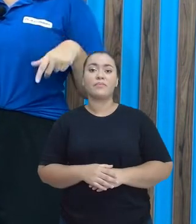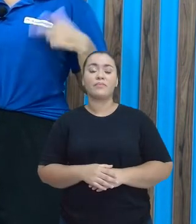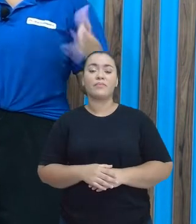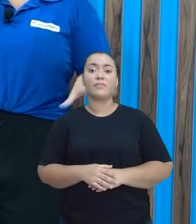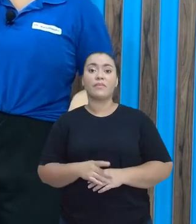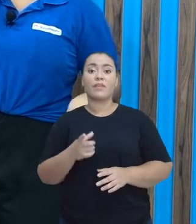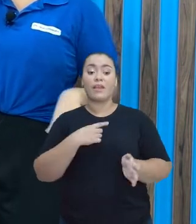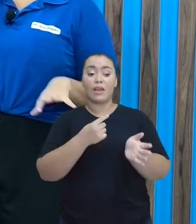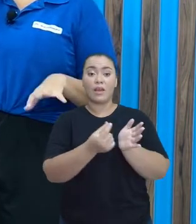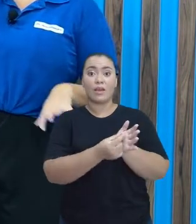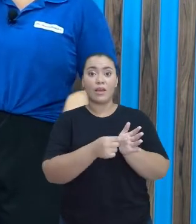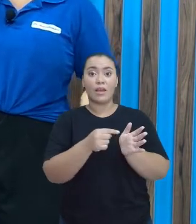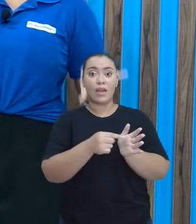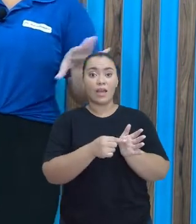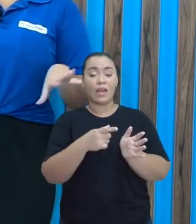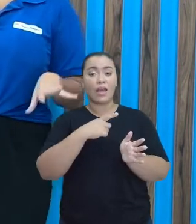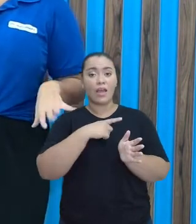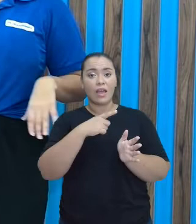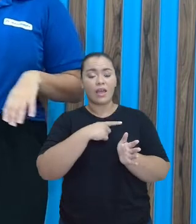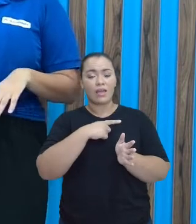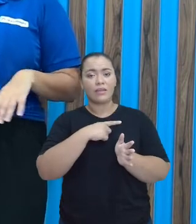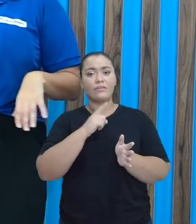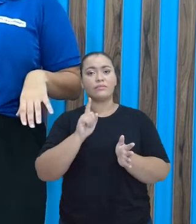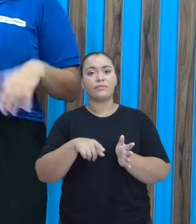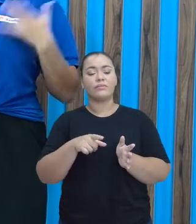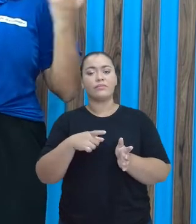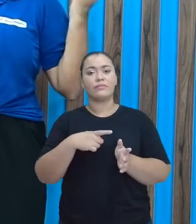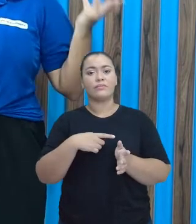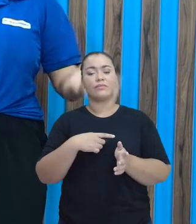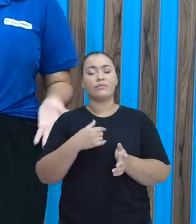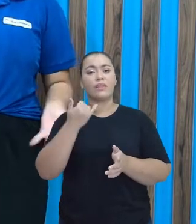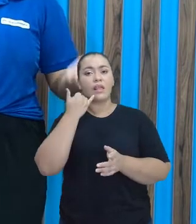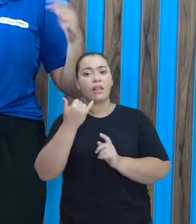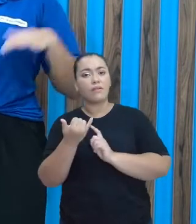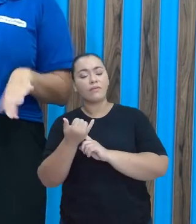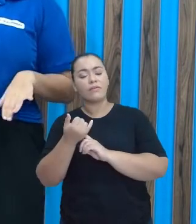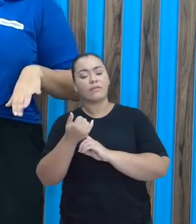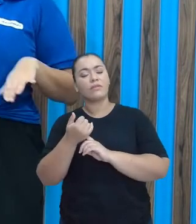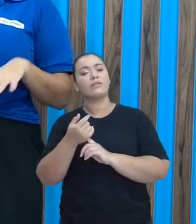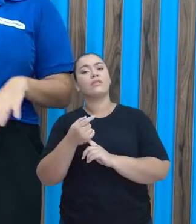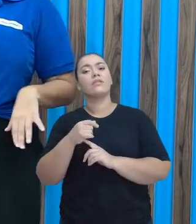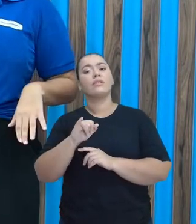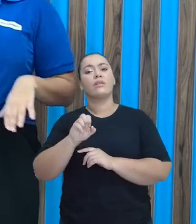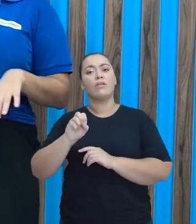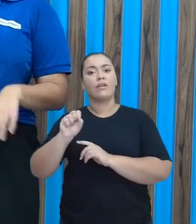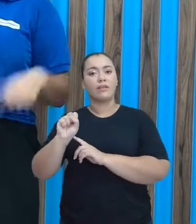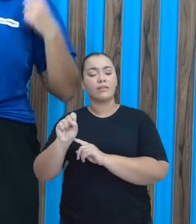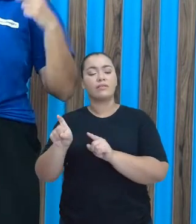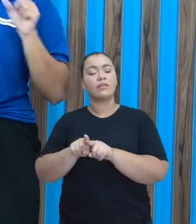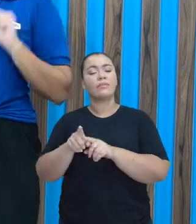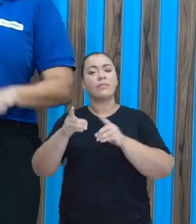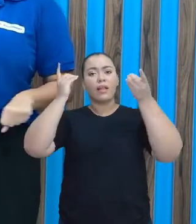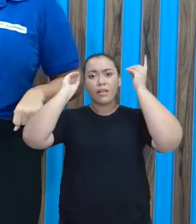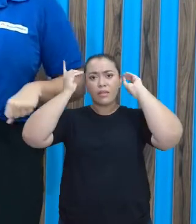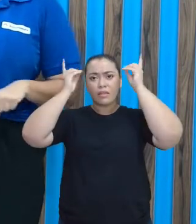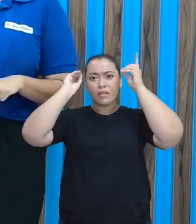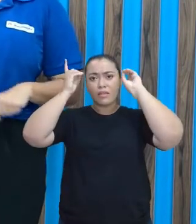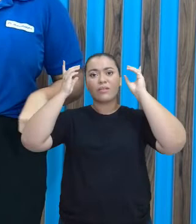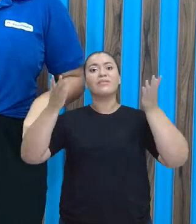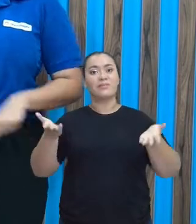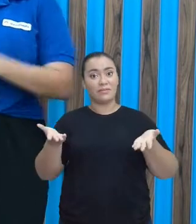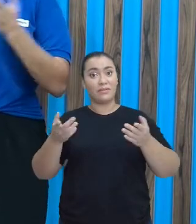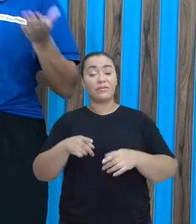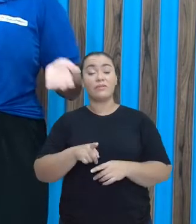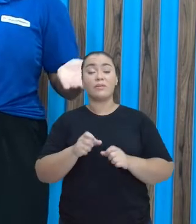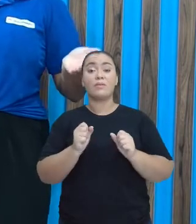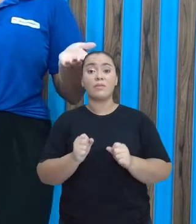O aplicativo está disponível tanto para os dispositivos iOS quanto para Android. E vocês podem fazer o